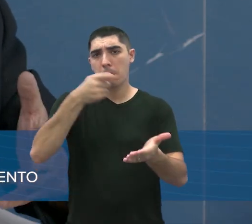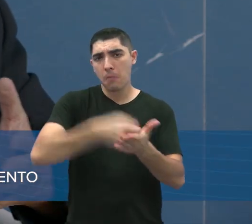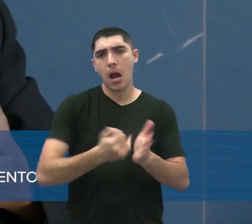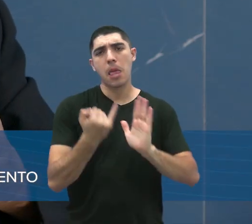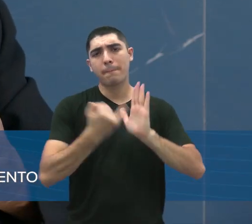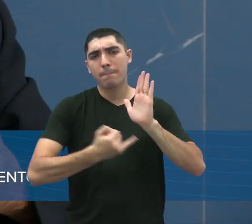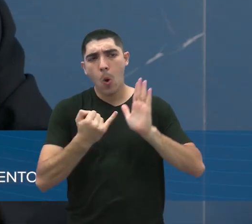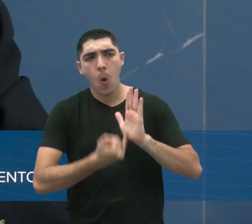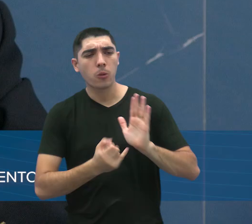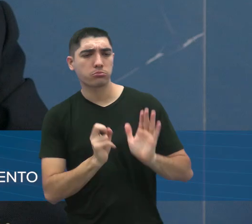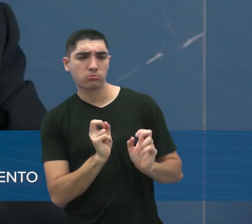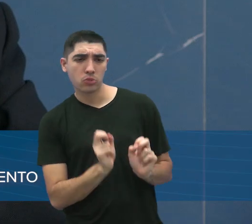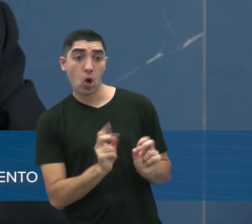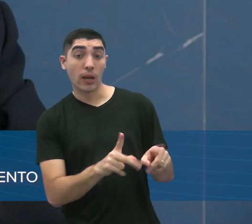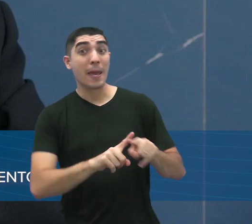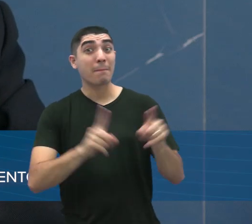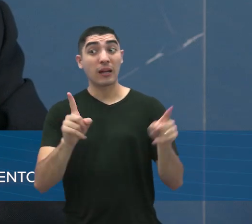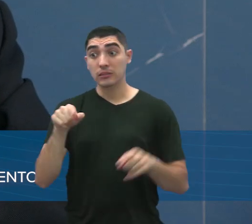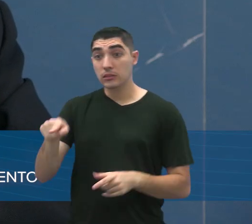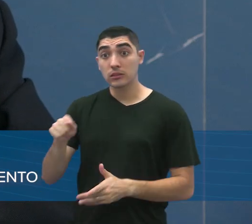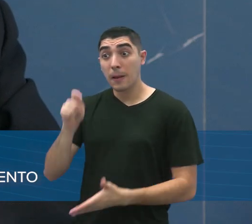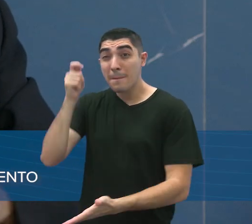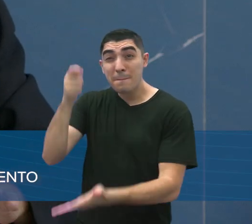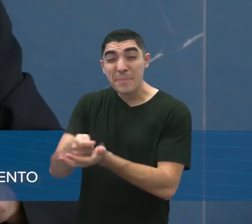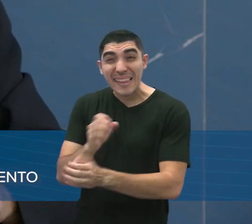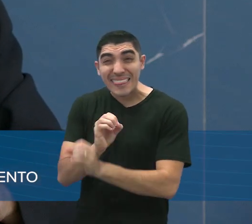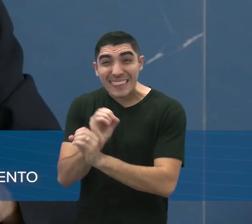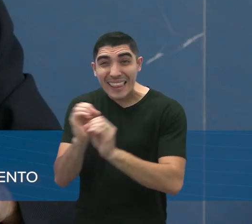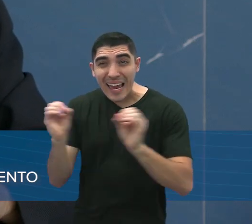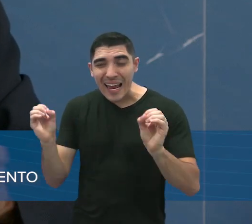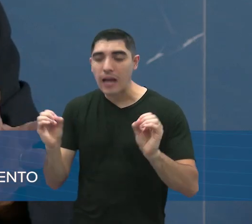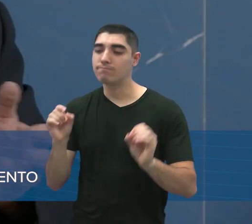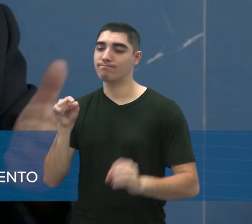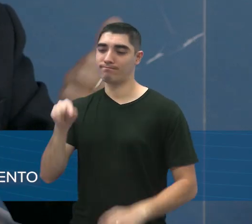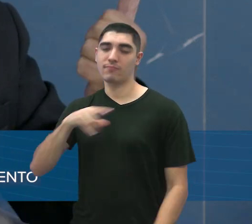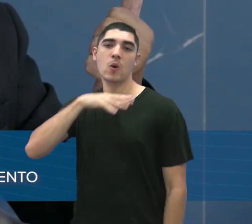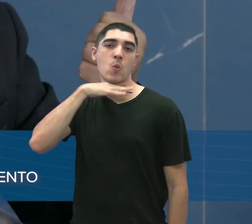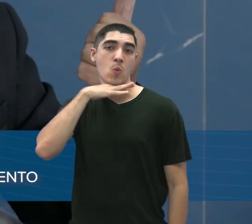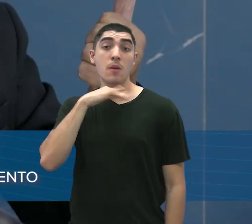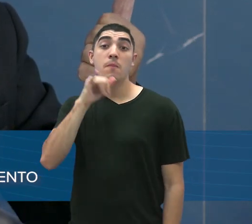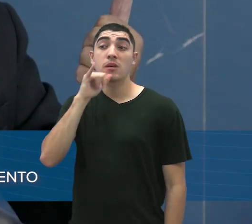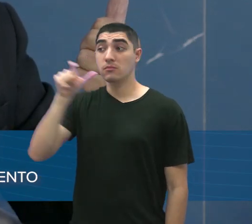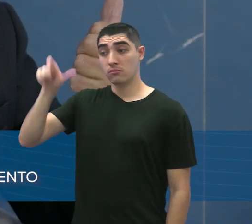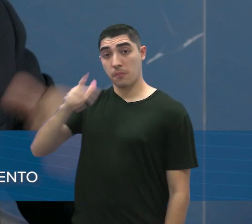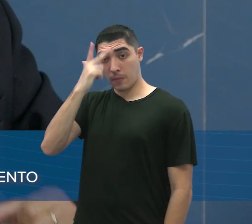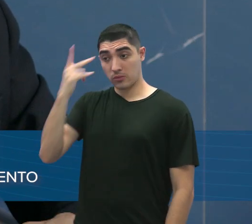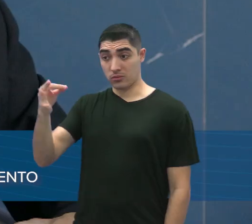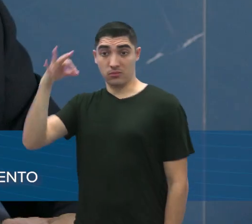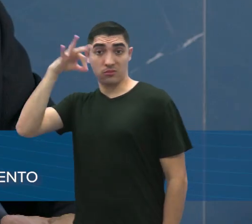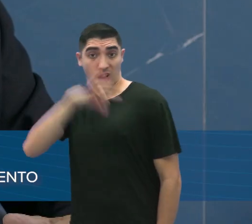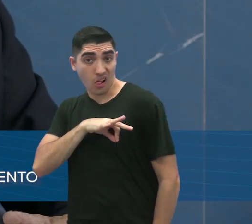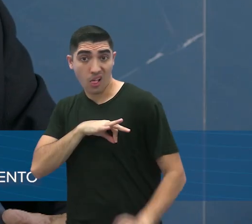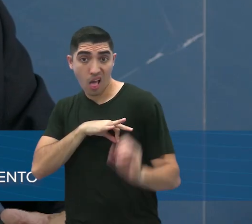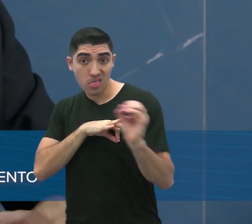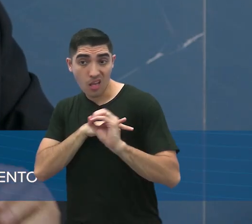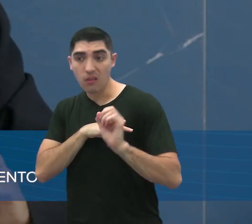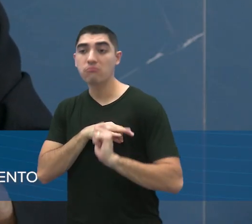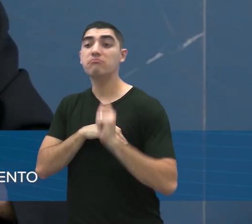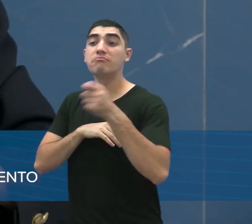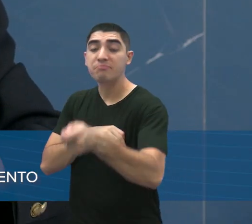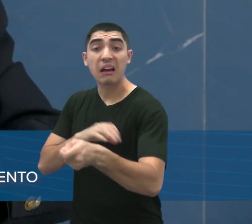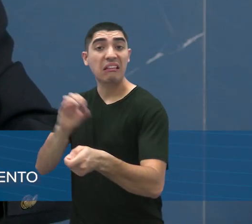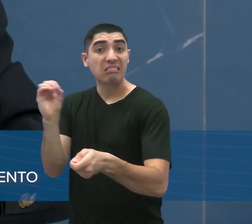né? Essa coisa toda. Agora, a inadimplência, isso é ruim, porque aí o cara não está recebendo. Esse que está